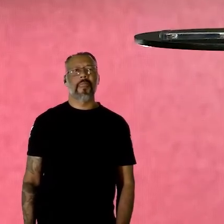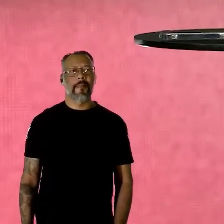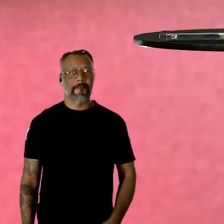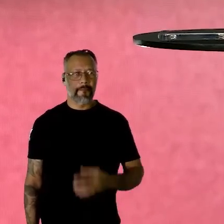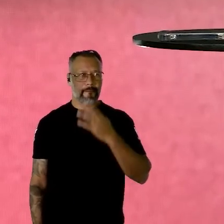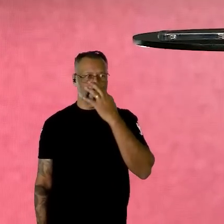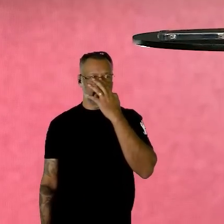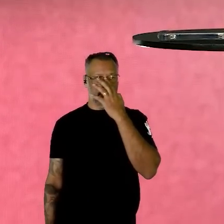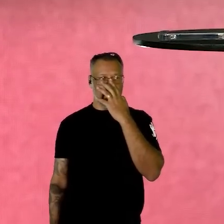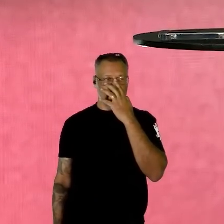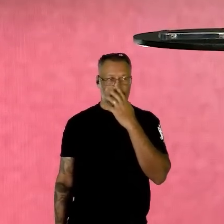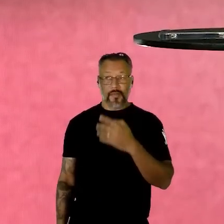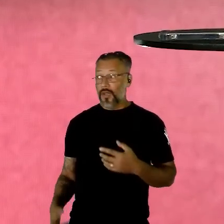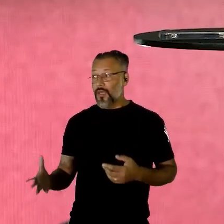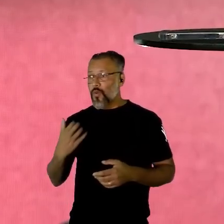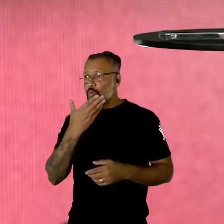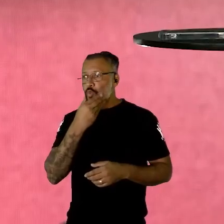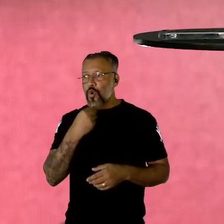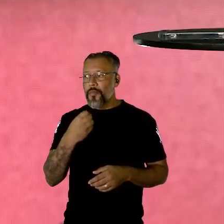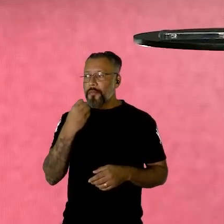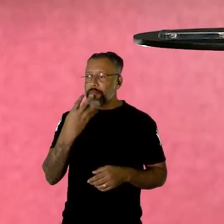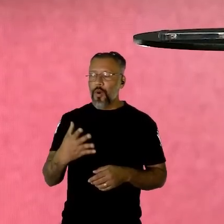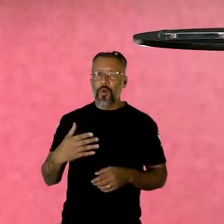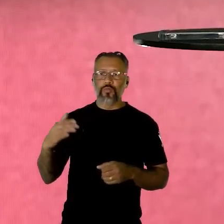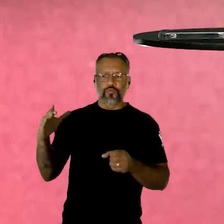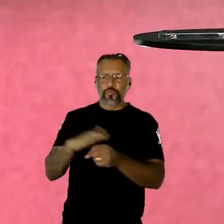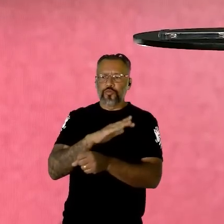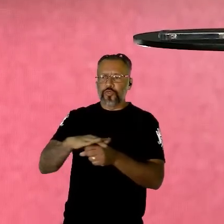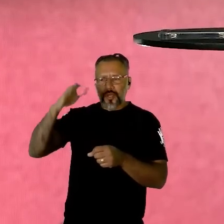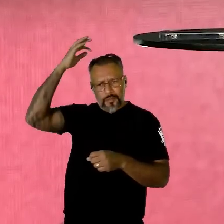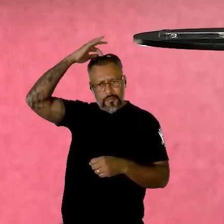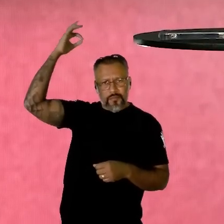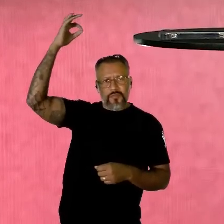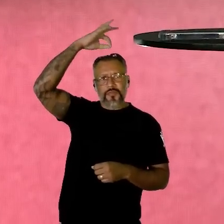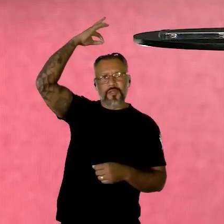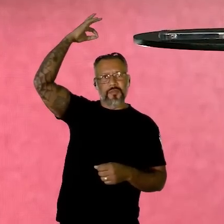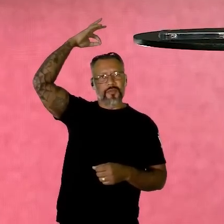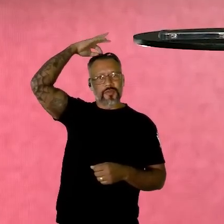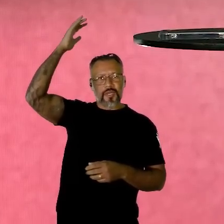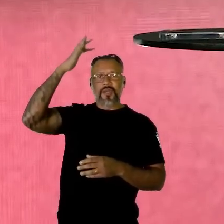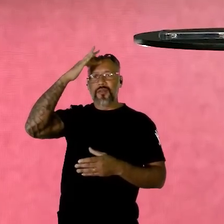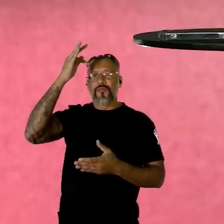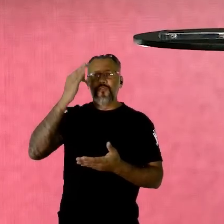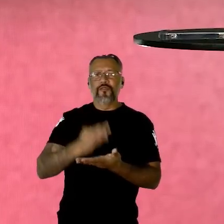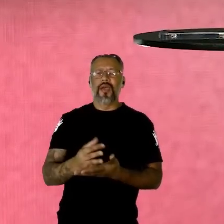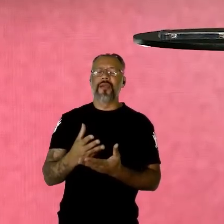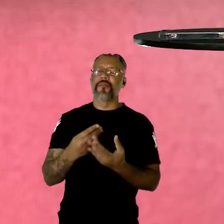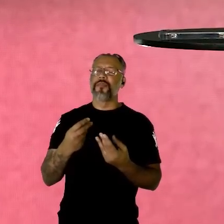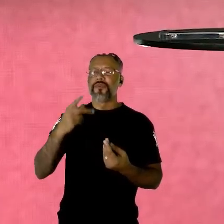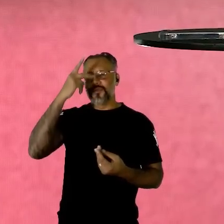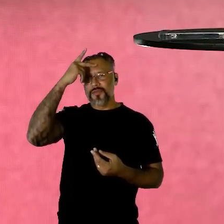bom cheio do Espírito Santo e de fé e muitas pessoas foram acrescentadas